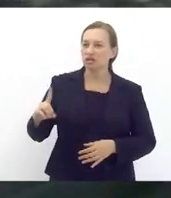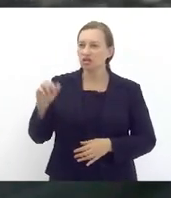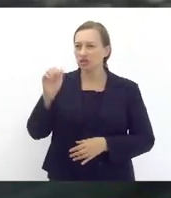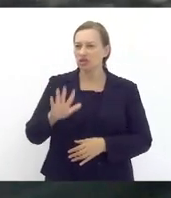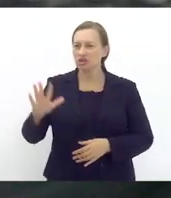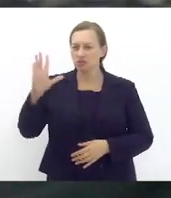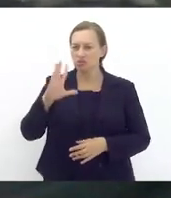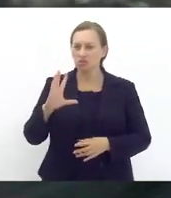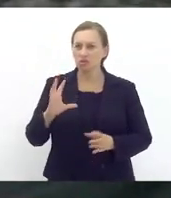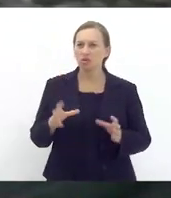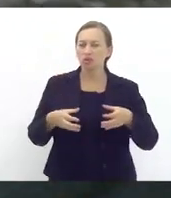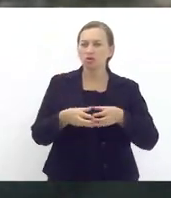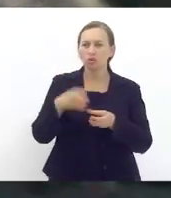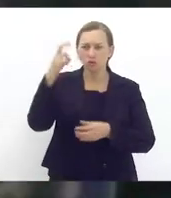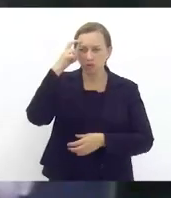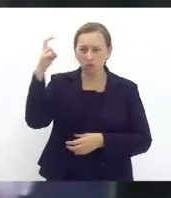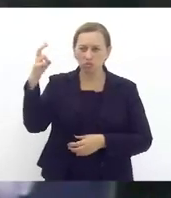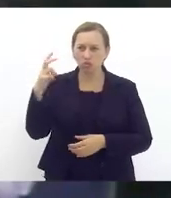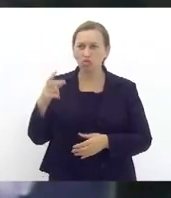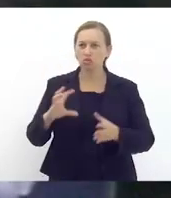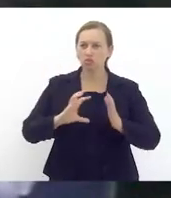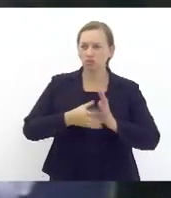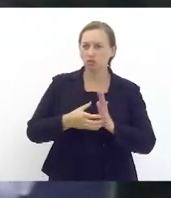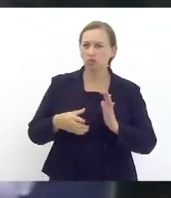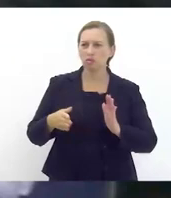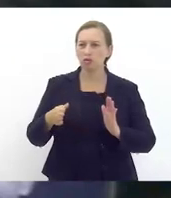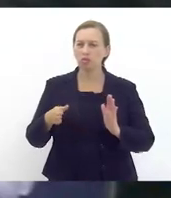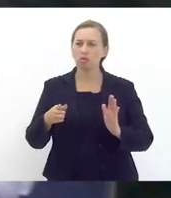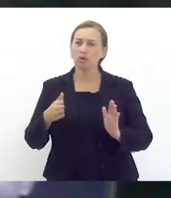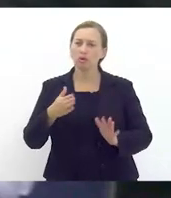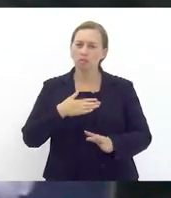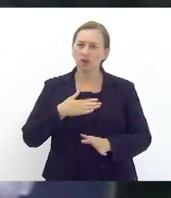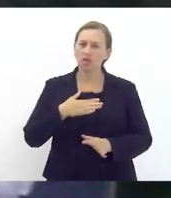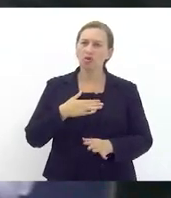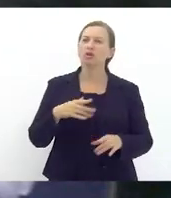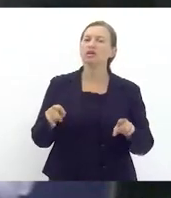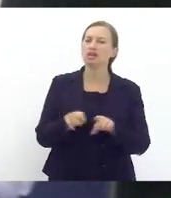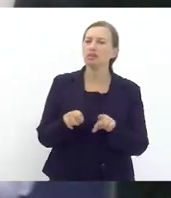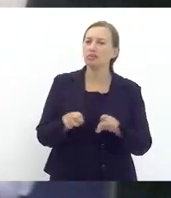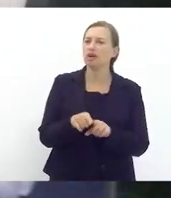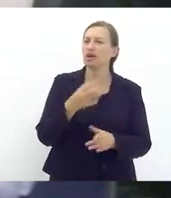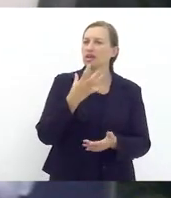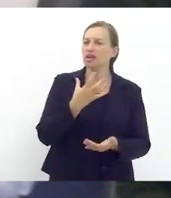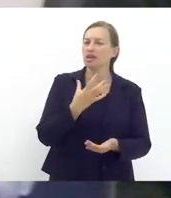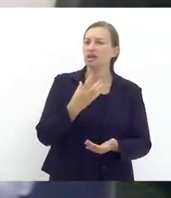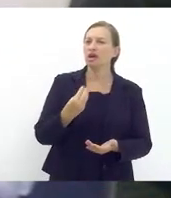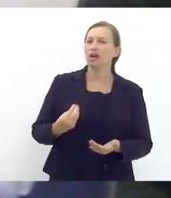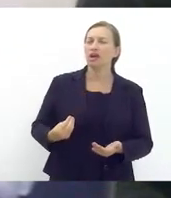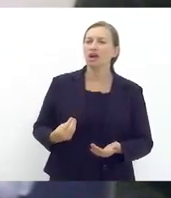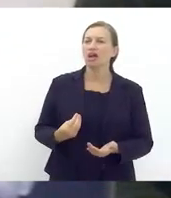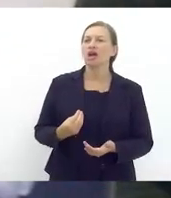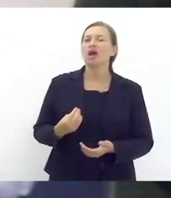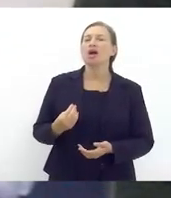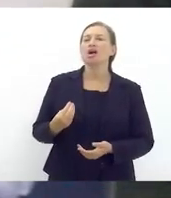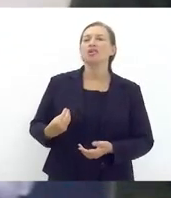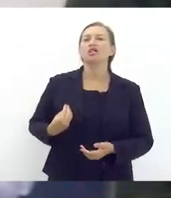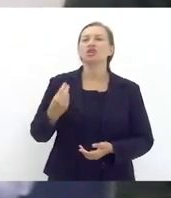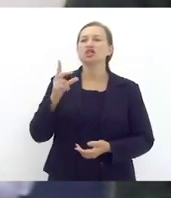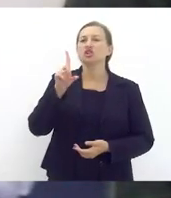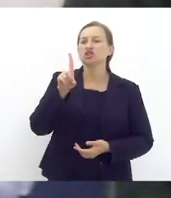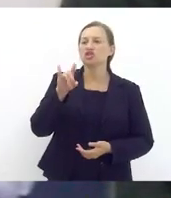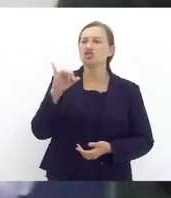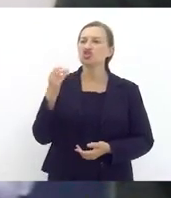do coletivo de cultura do meu partido registrar a presença do Dinho que é